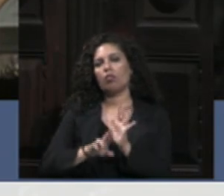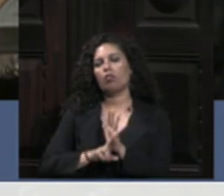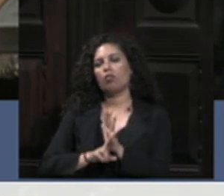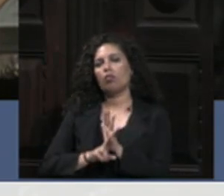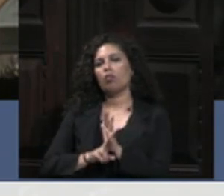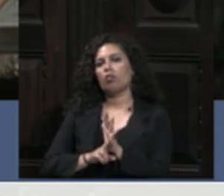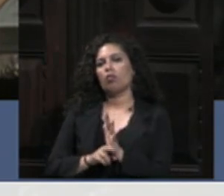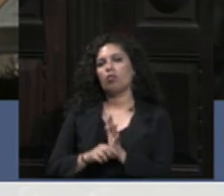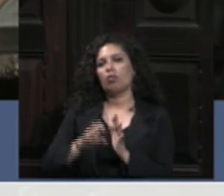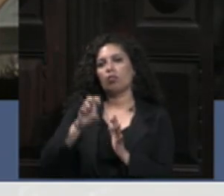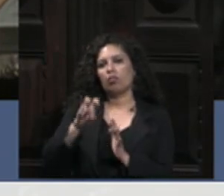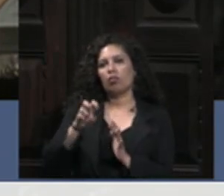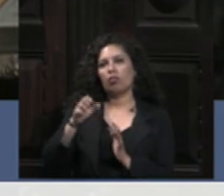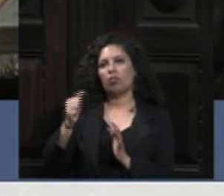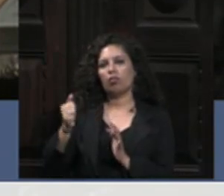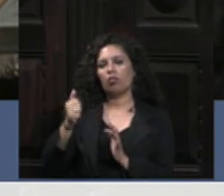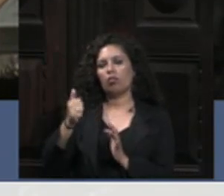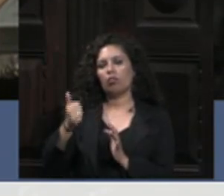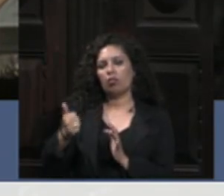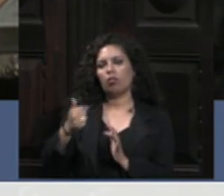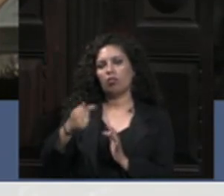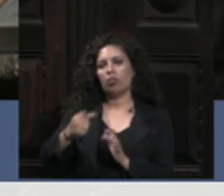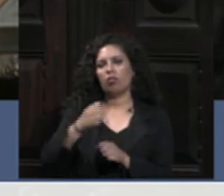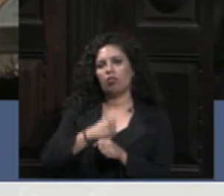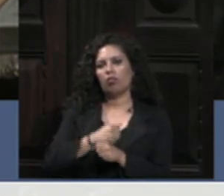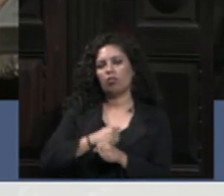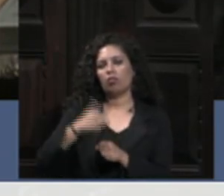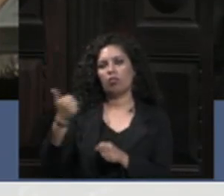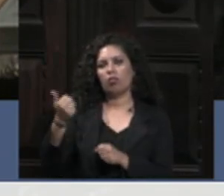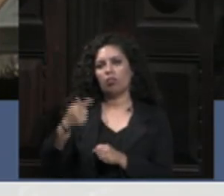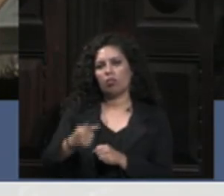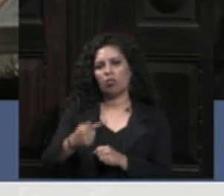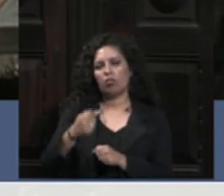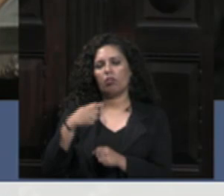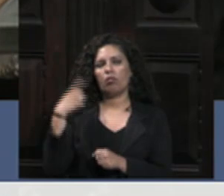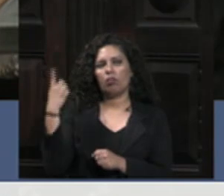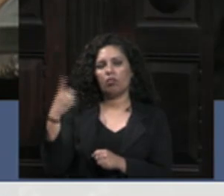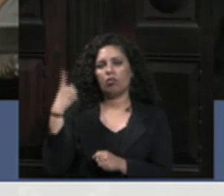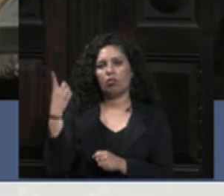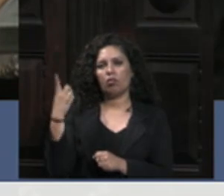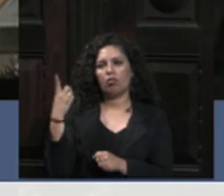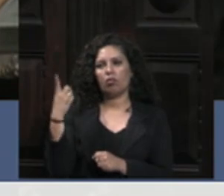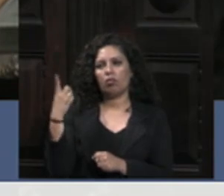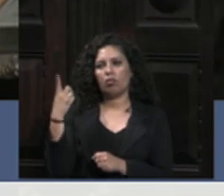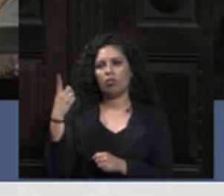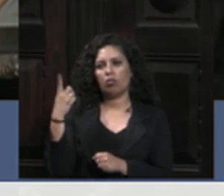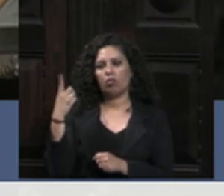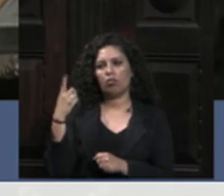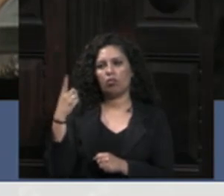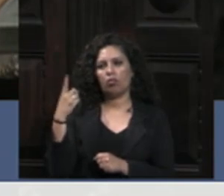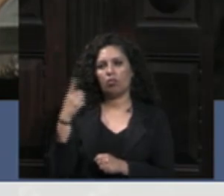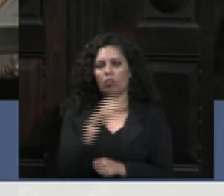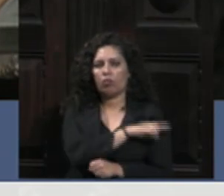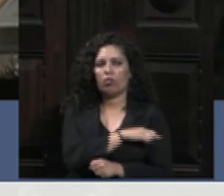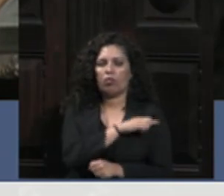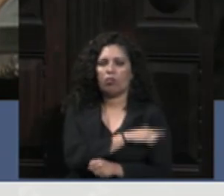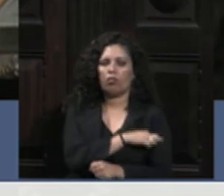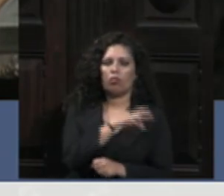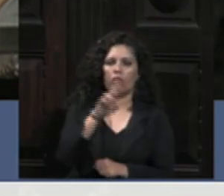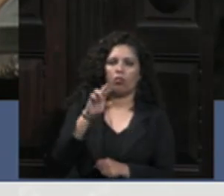resolução número 517, de 2017, de autoria da deputada enfermeira